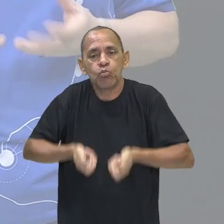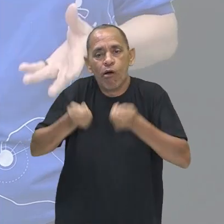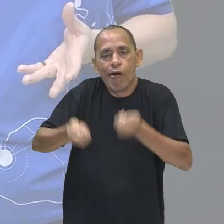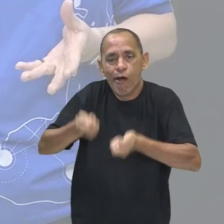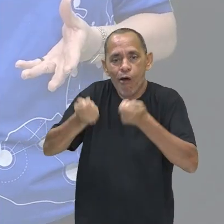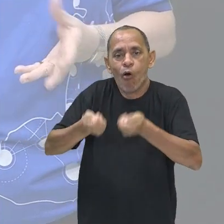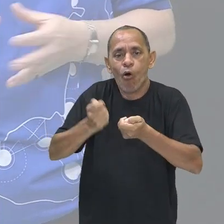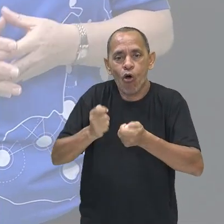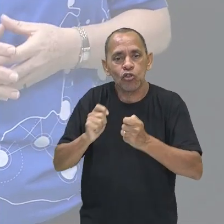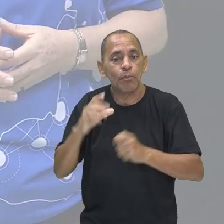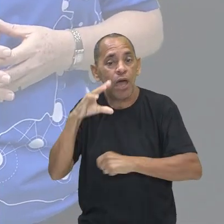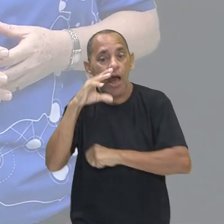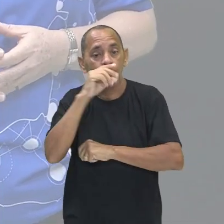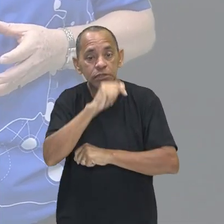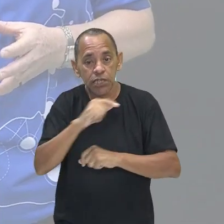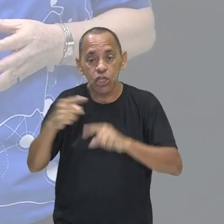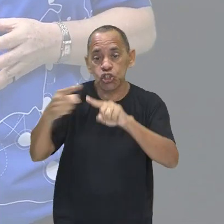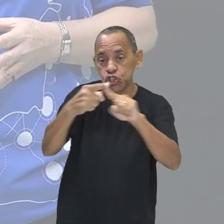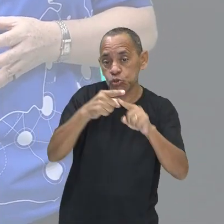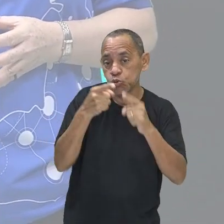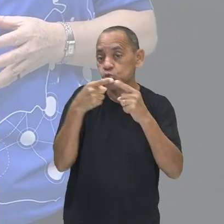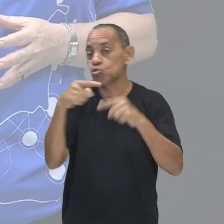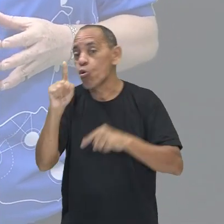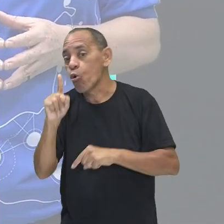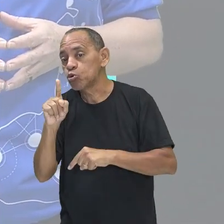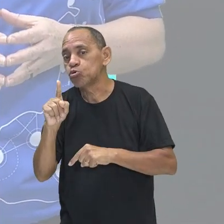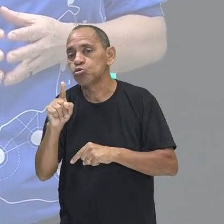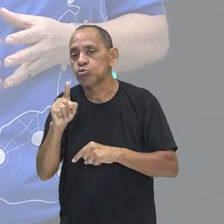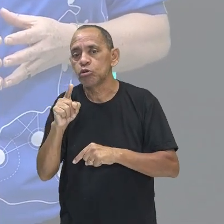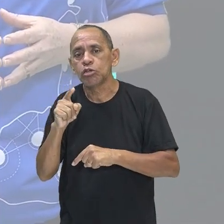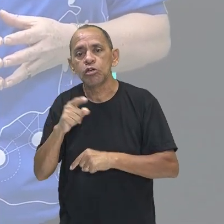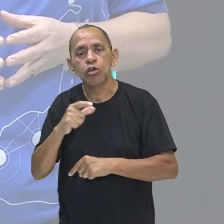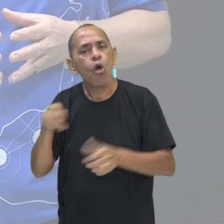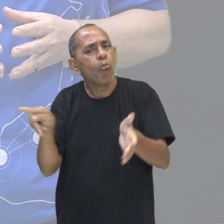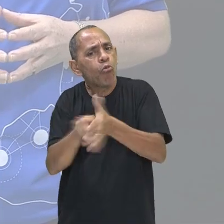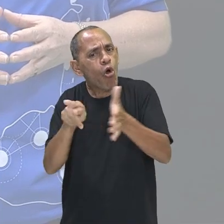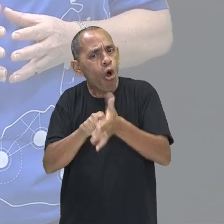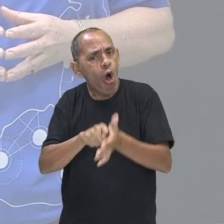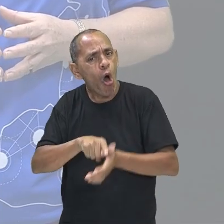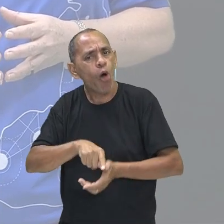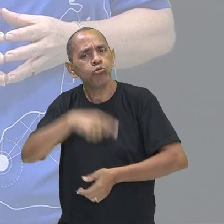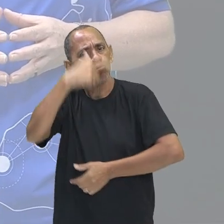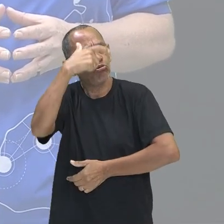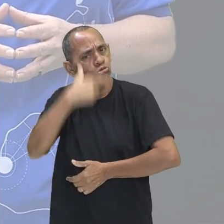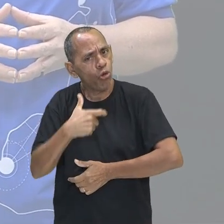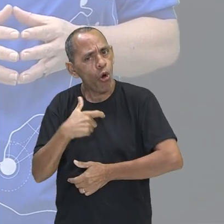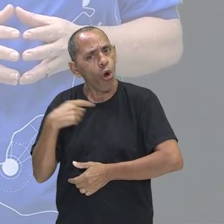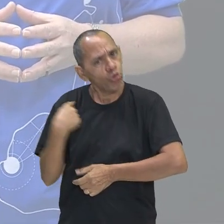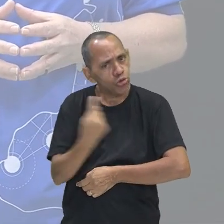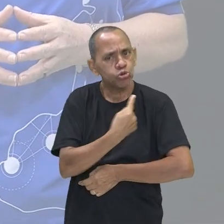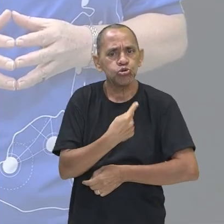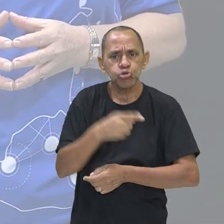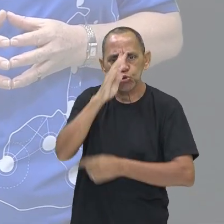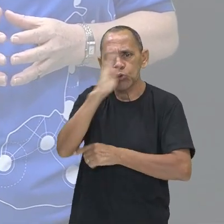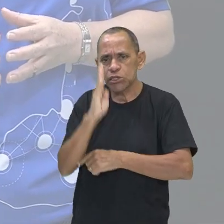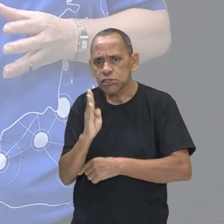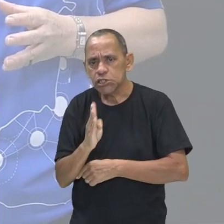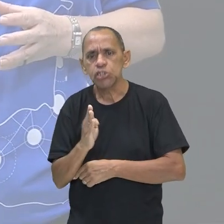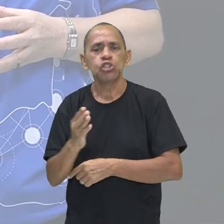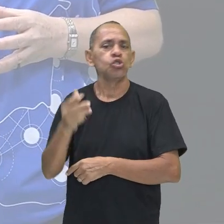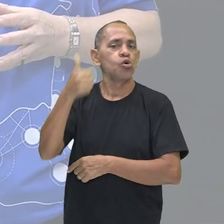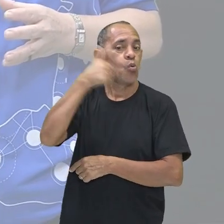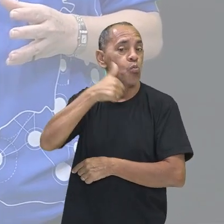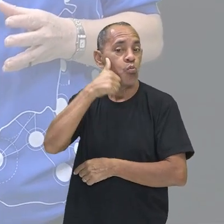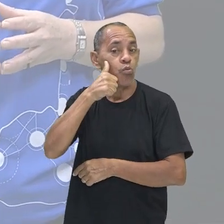outras bossas. São nossas coisas, são nossas coisas. Menina que namora na esquina e no portão,